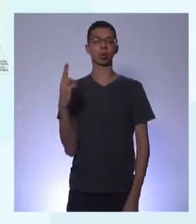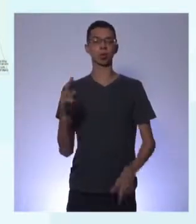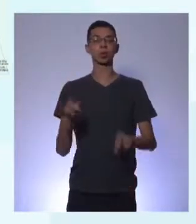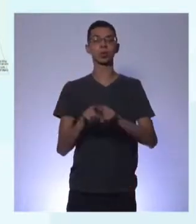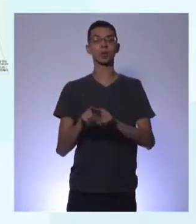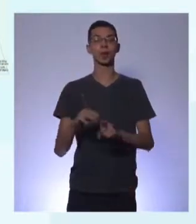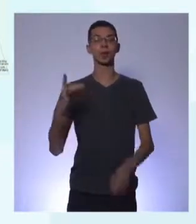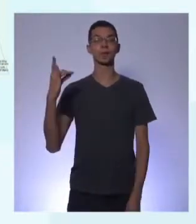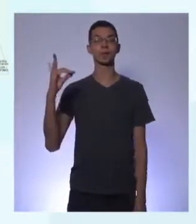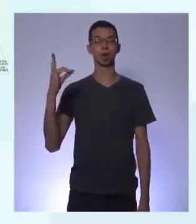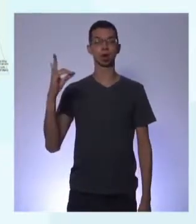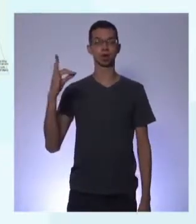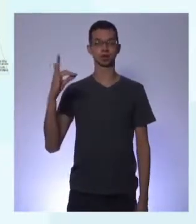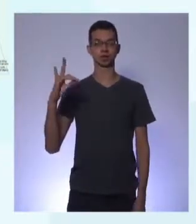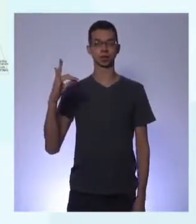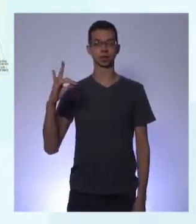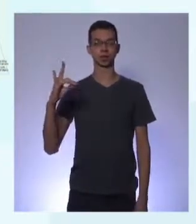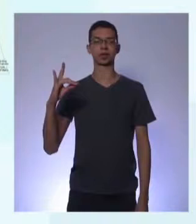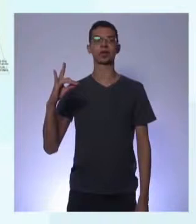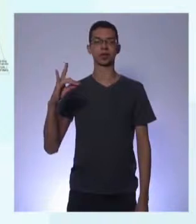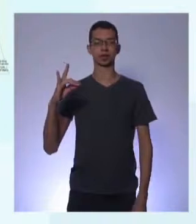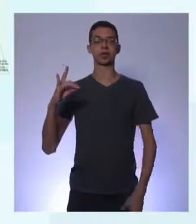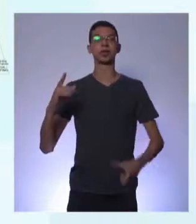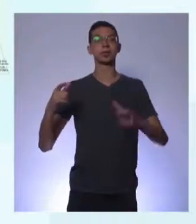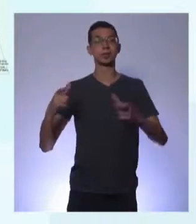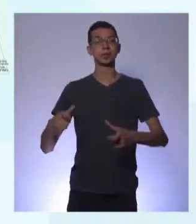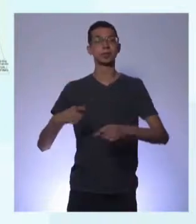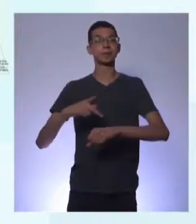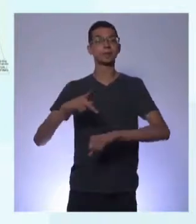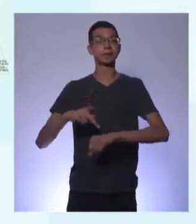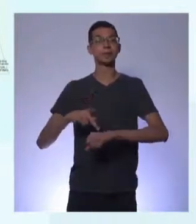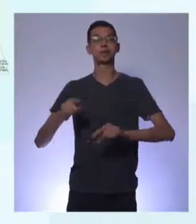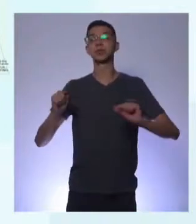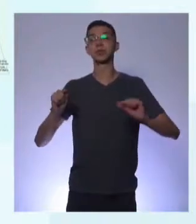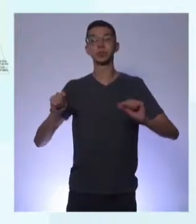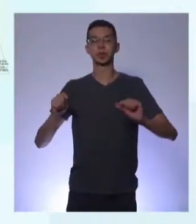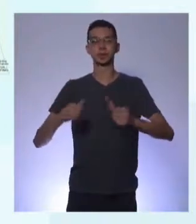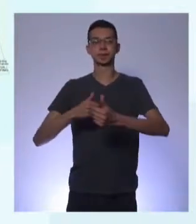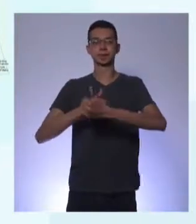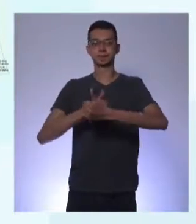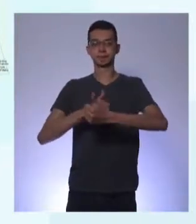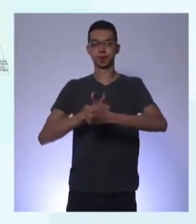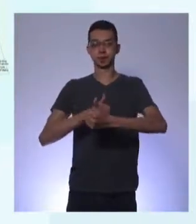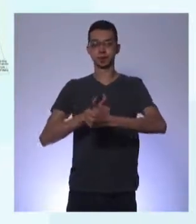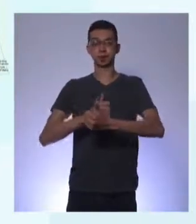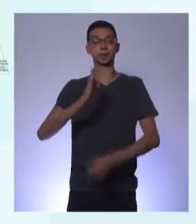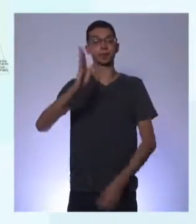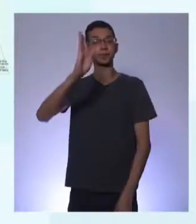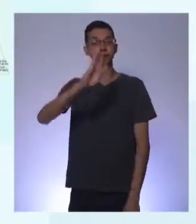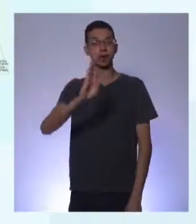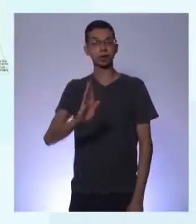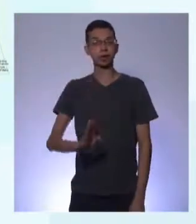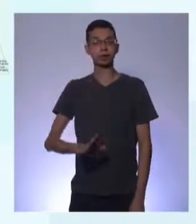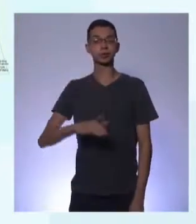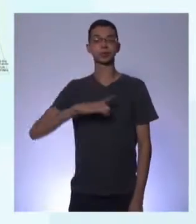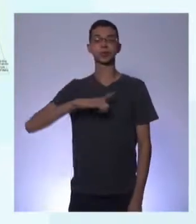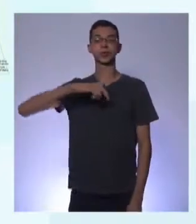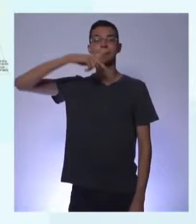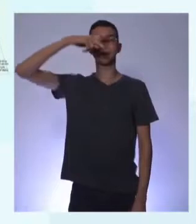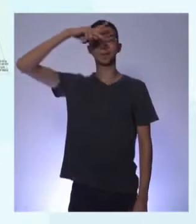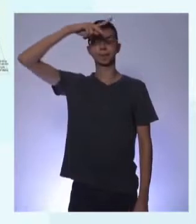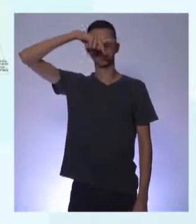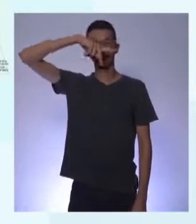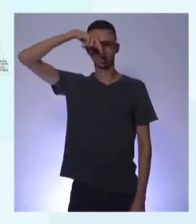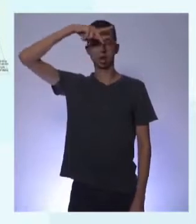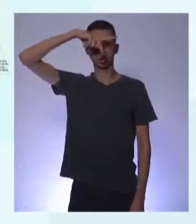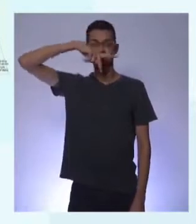Bolívia. São países ali que fazem fronteira com o Brasil, né? O Peru, a